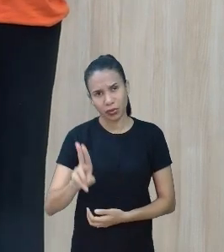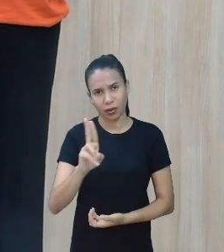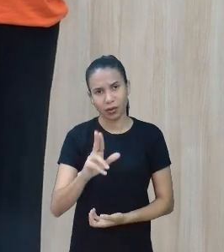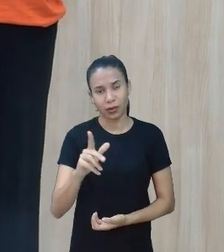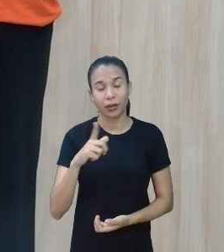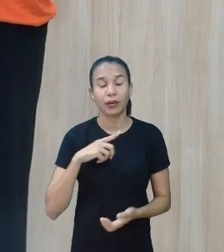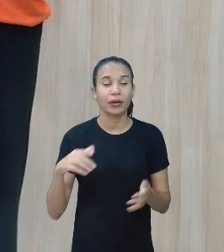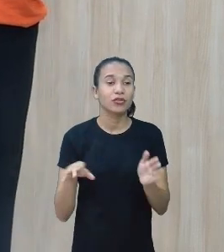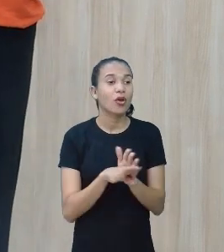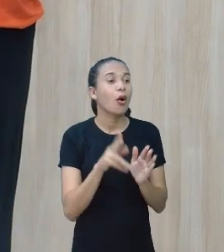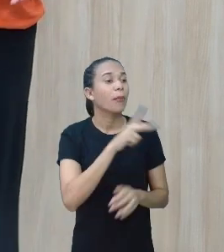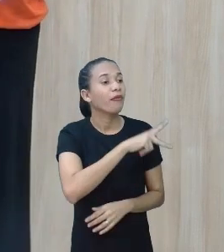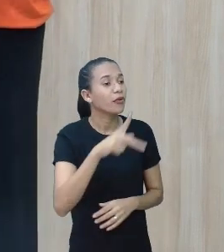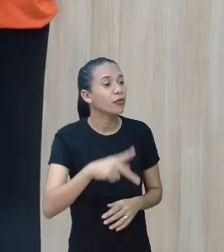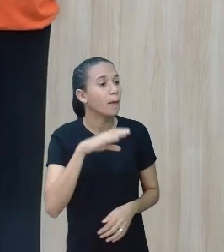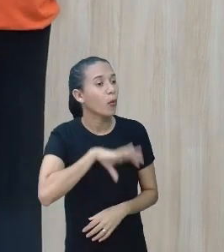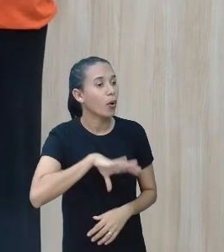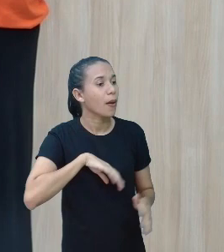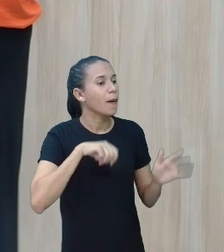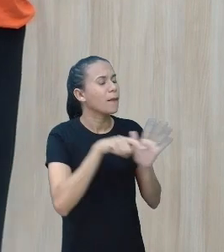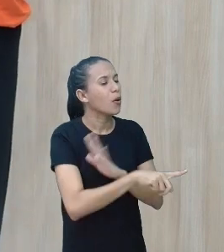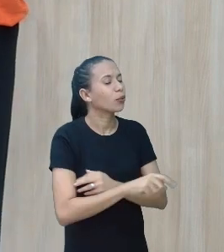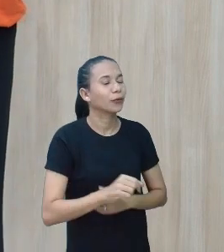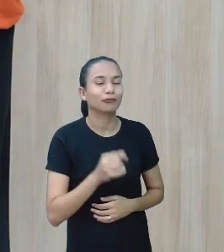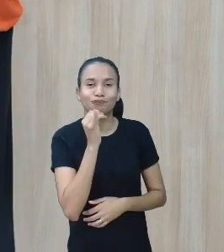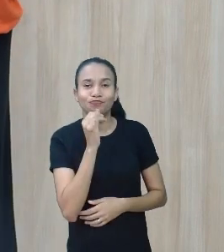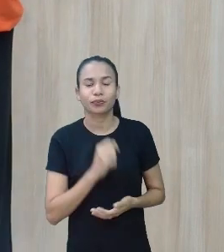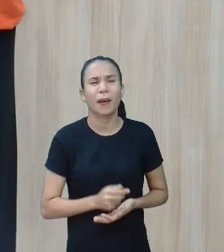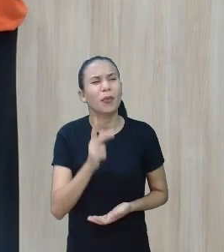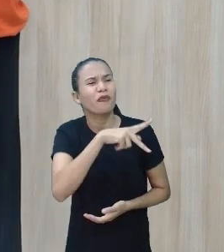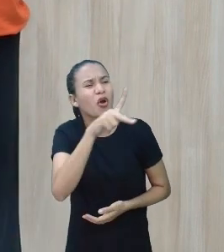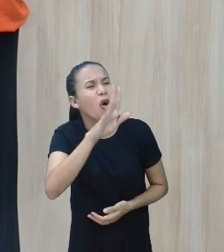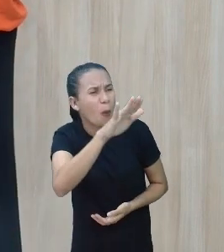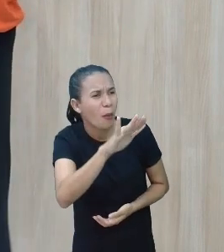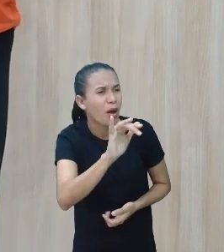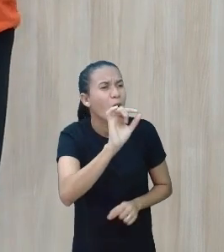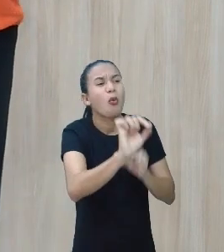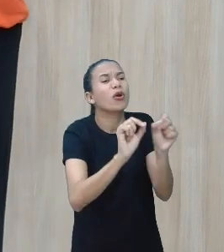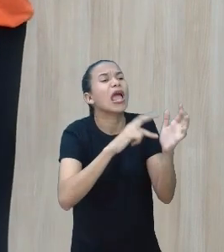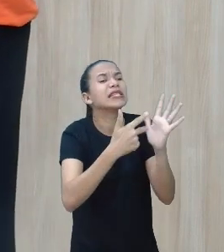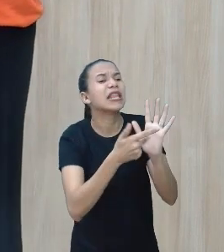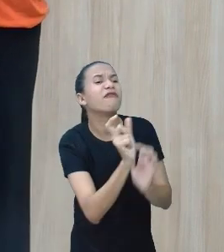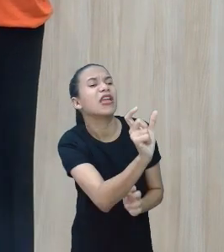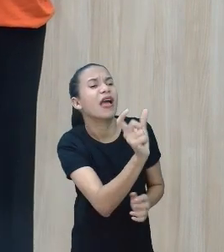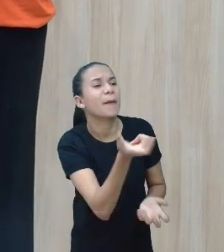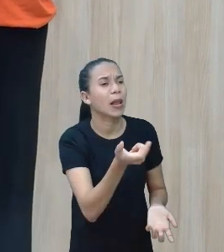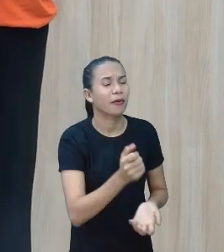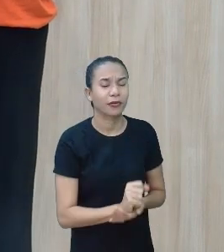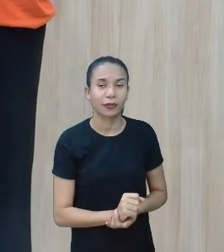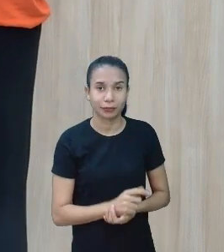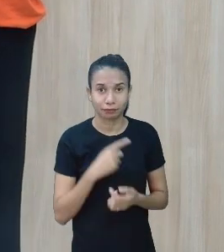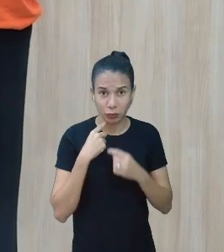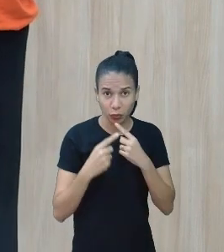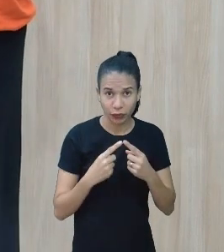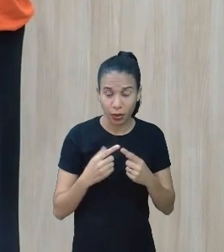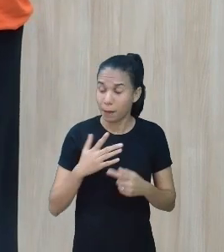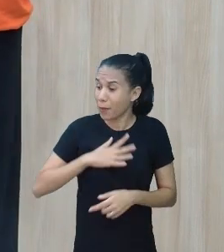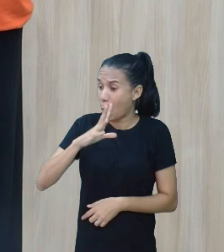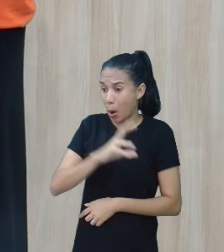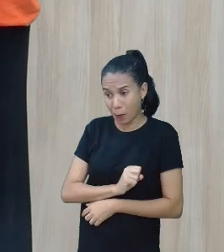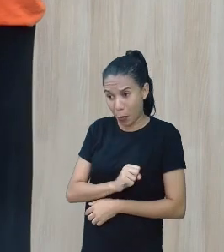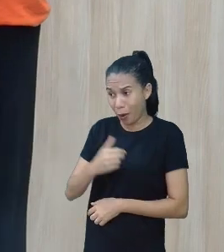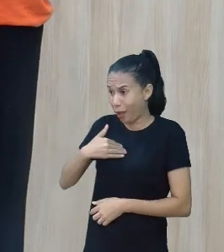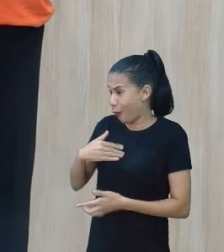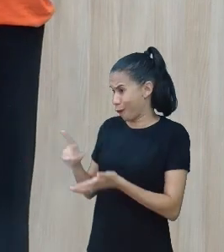Geralmente você chega para o seu professor de português e pergunta assim, professor, professora, o que é que significa tal palavra quando você tem dúvida? Meu amor, não sou